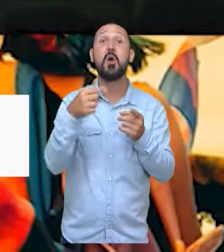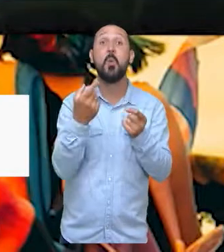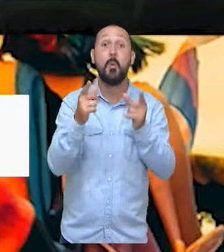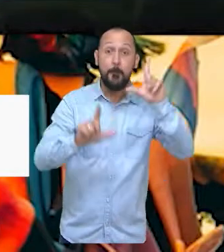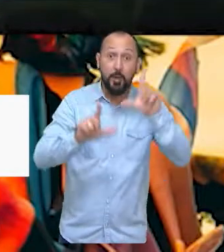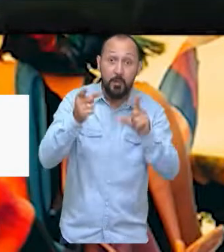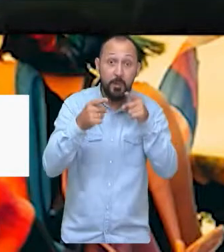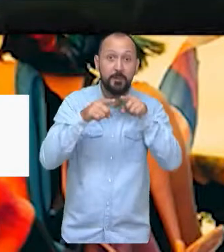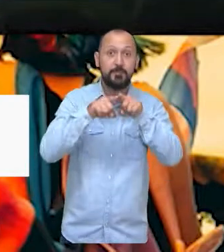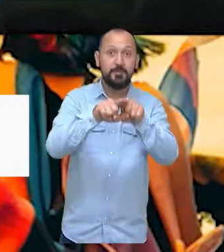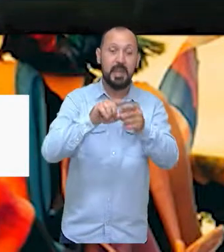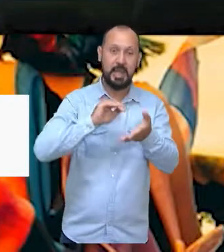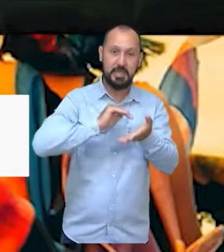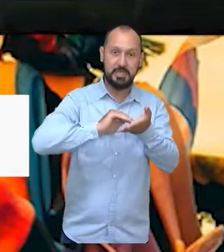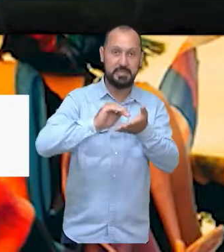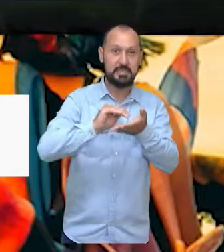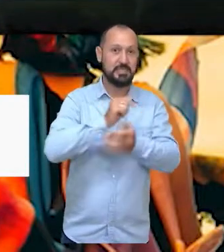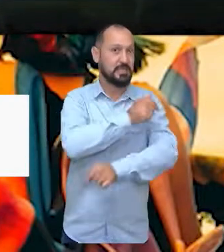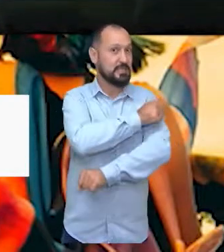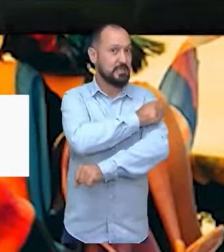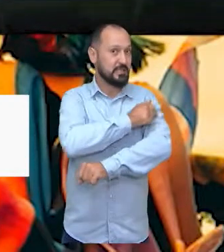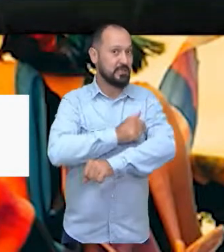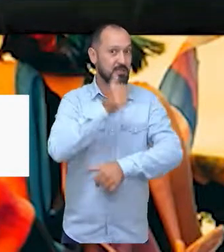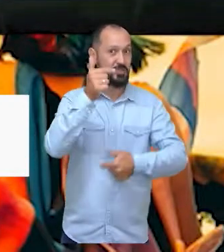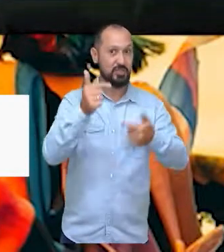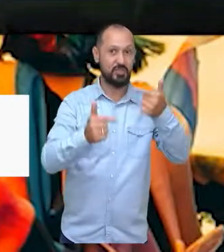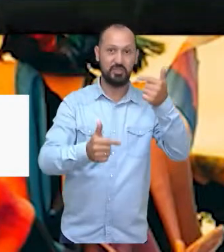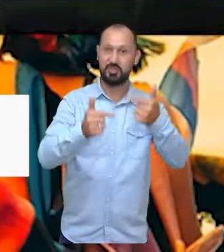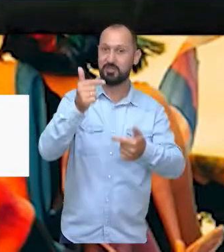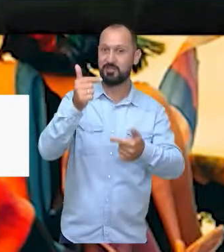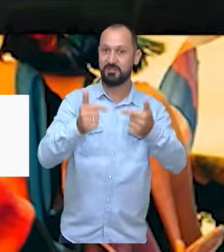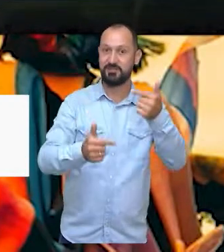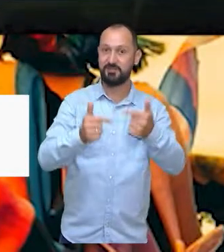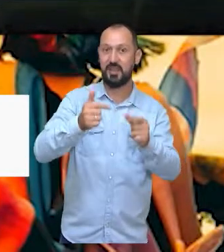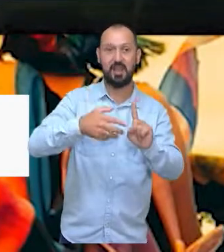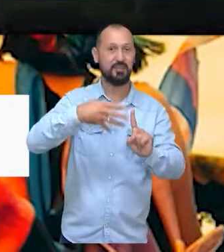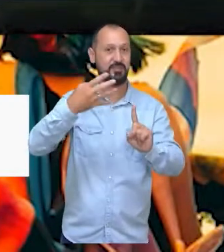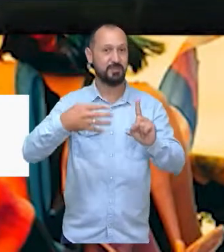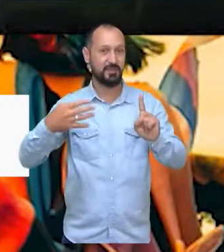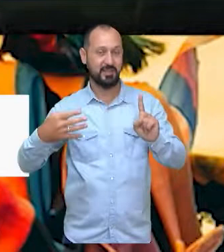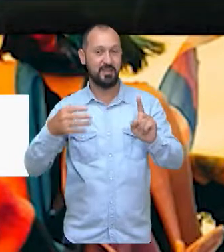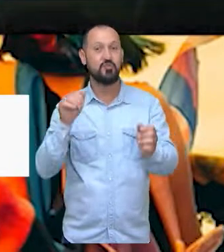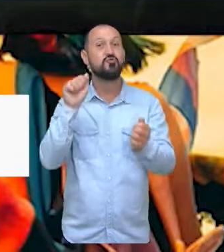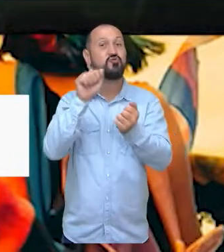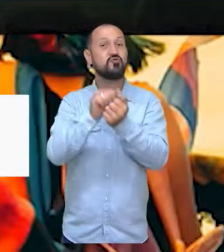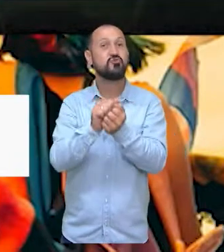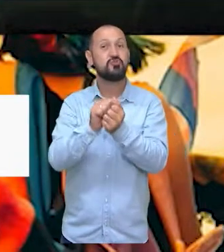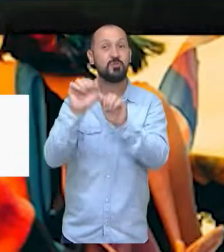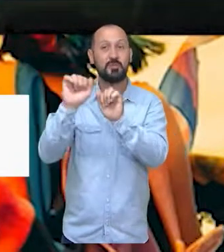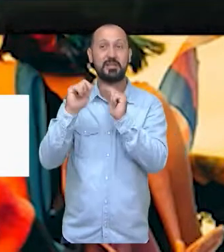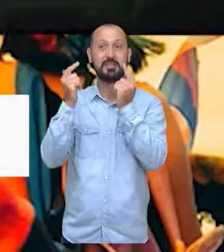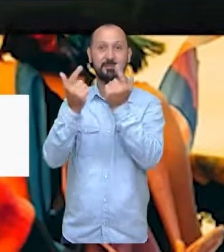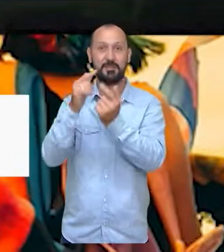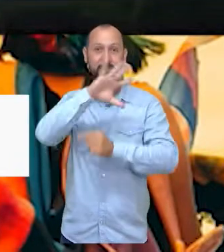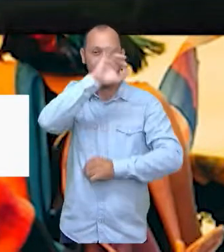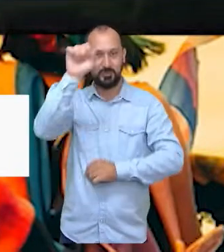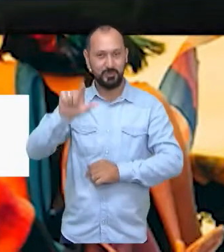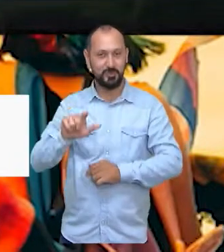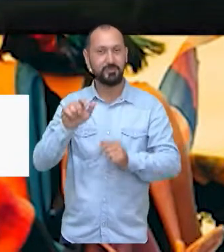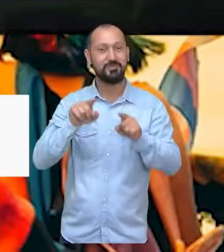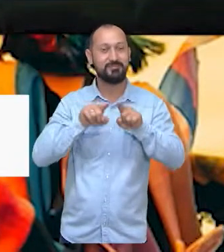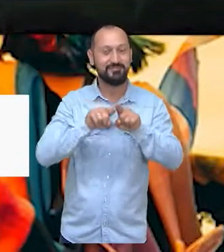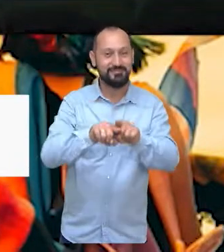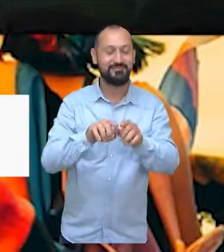uma parceria entre a Subsecretaria de Estado de Políticas Públicas LGBT+, e a Assembleia